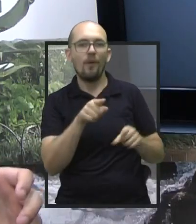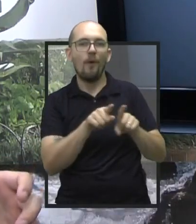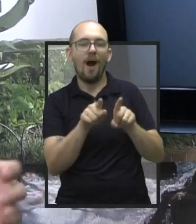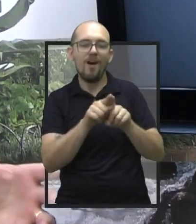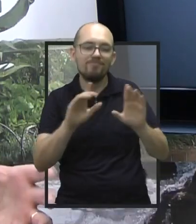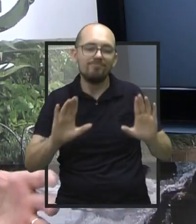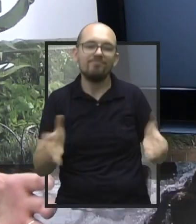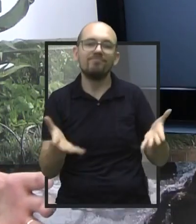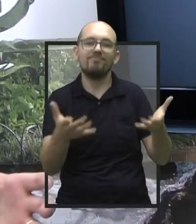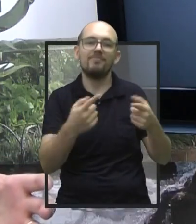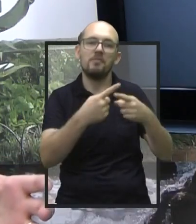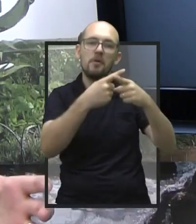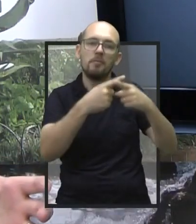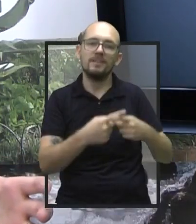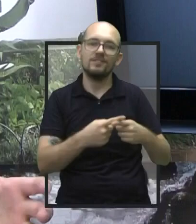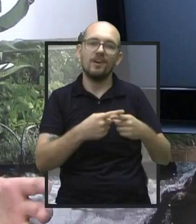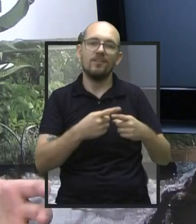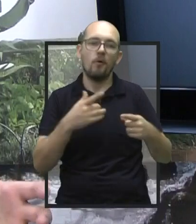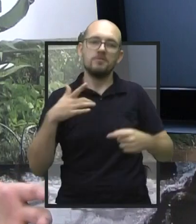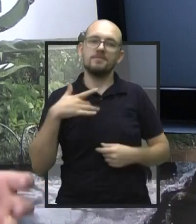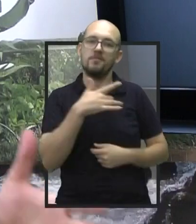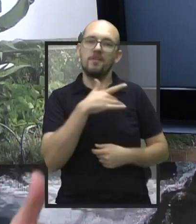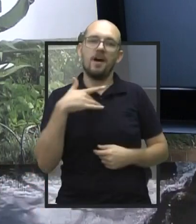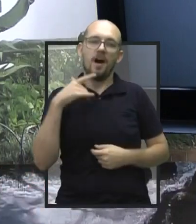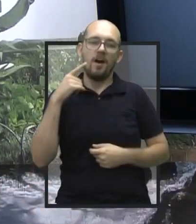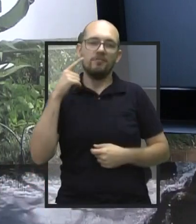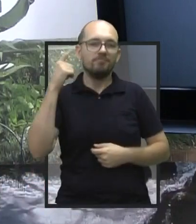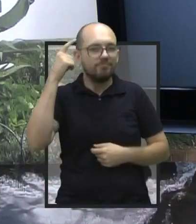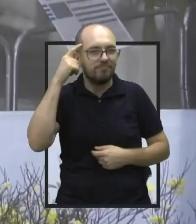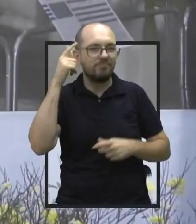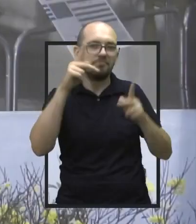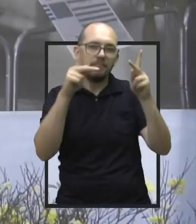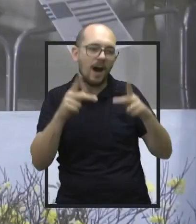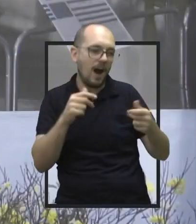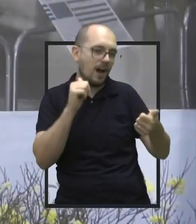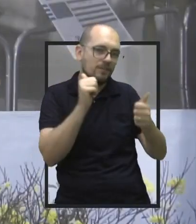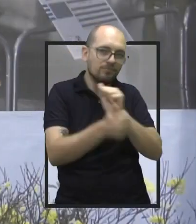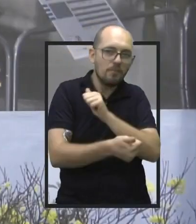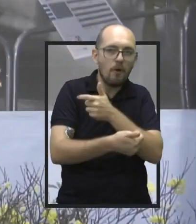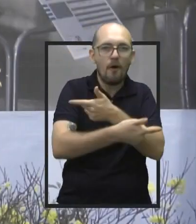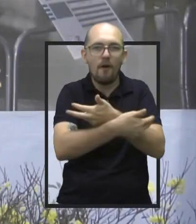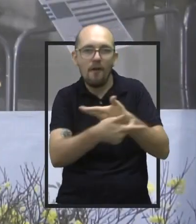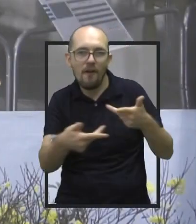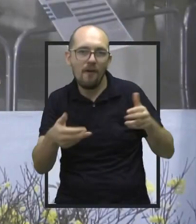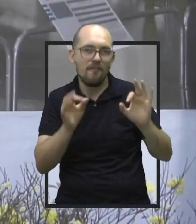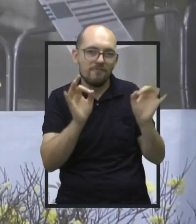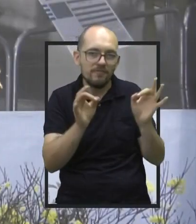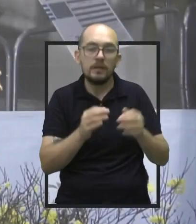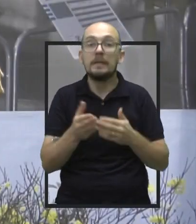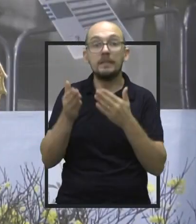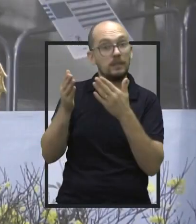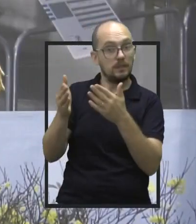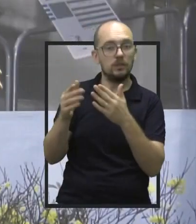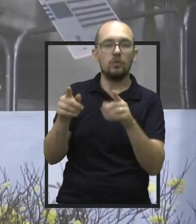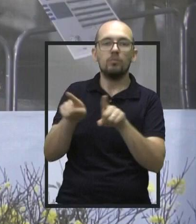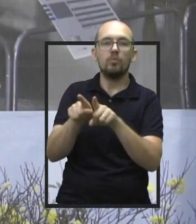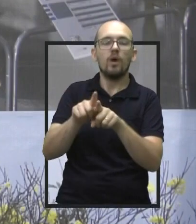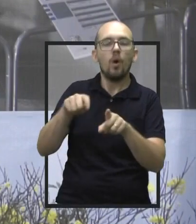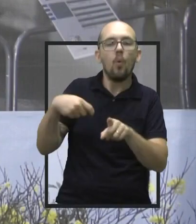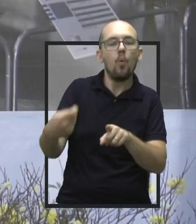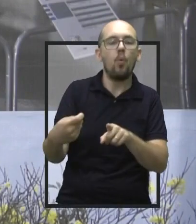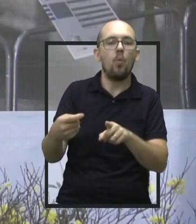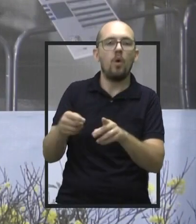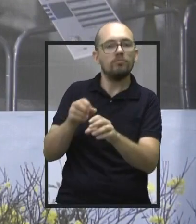competição saudável, né, entre os alunos. Isso é positivo. Com certeza, né? É um meio de a gente poder ensinar, né, as